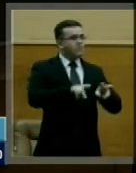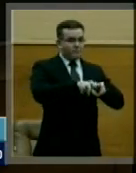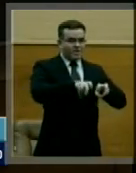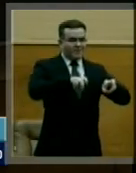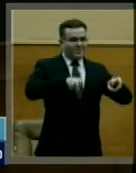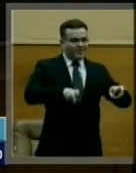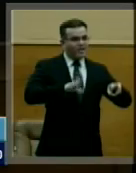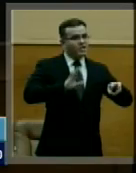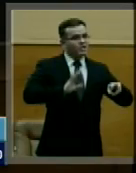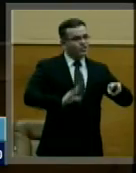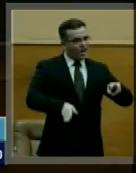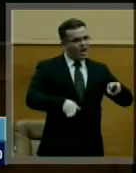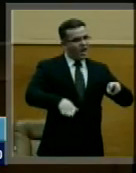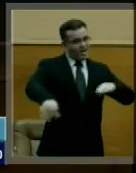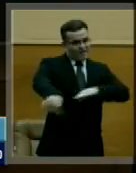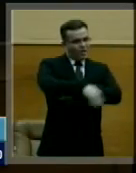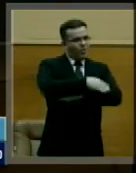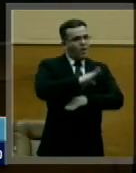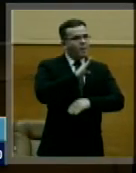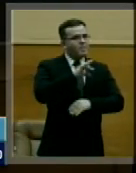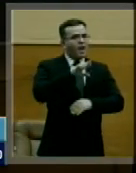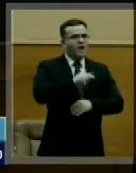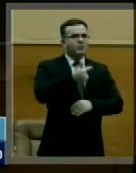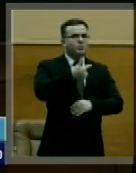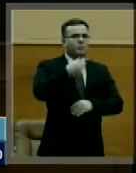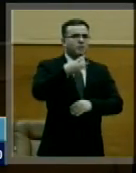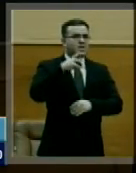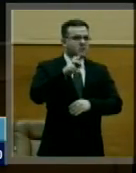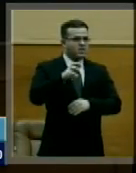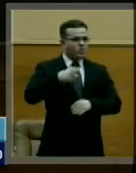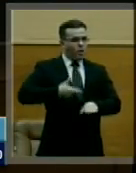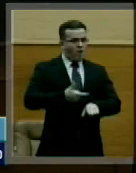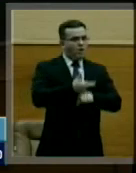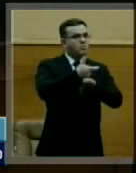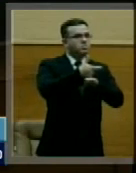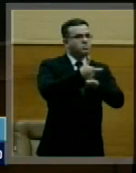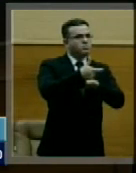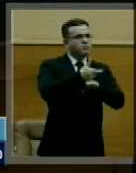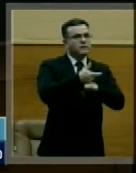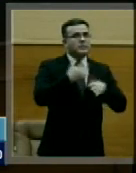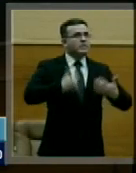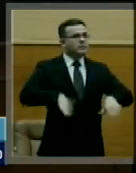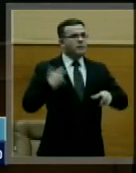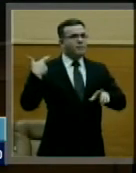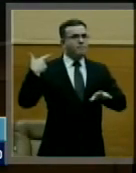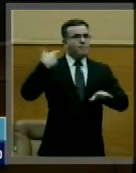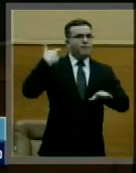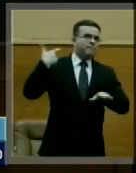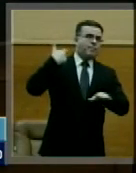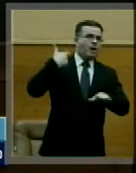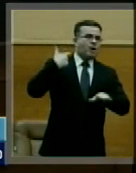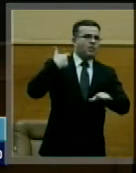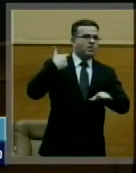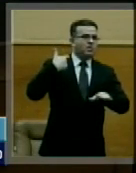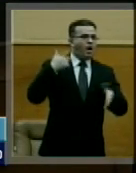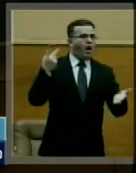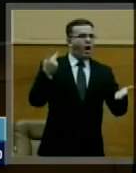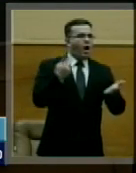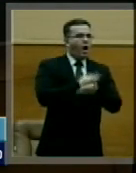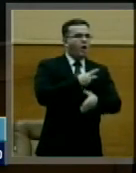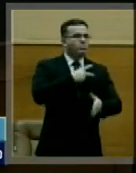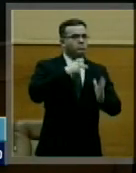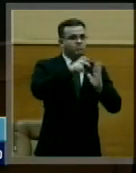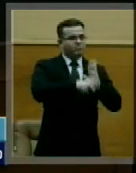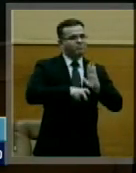da BR-235 anunciaram o assalto. Flávio recebeu 2 tiros e o deixaram numa cadeira